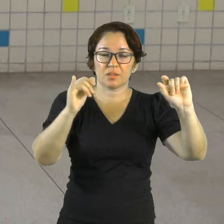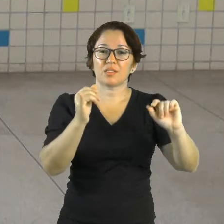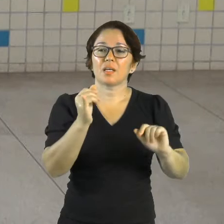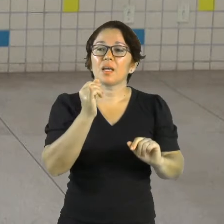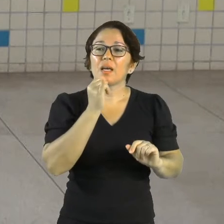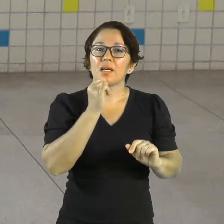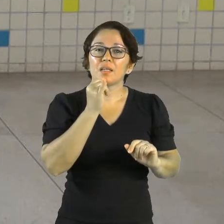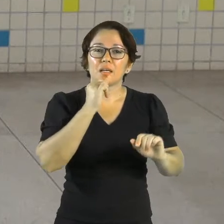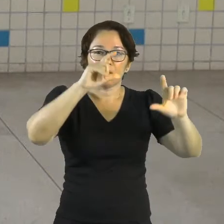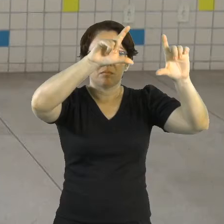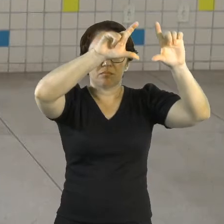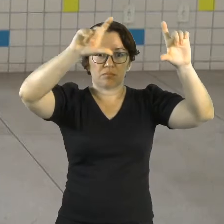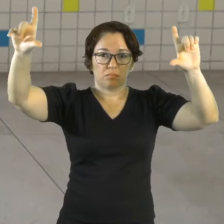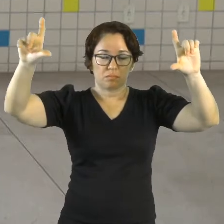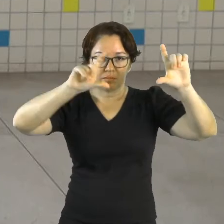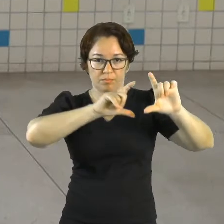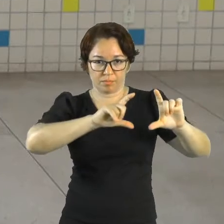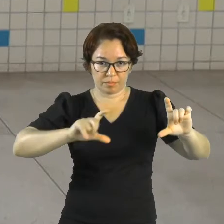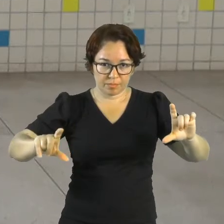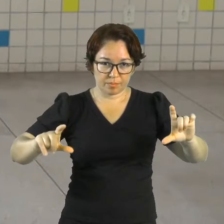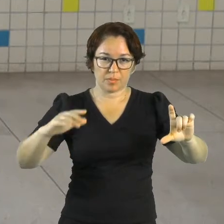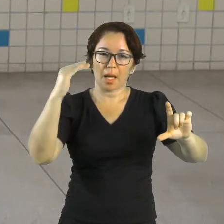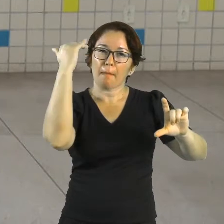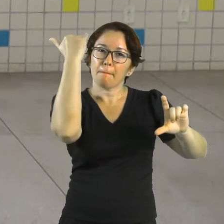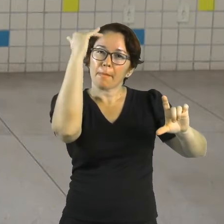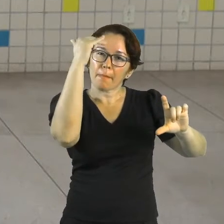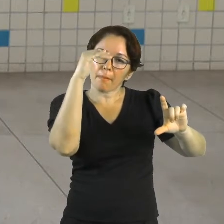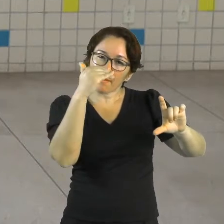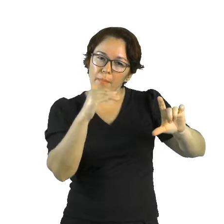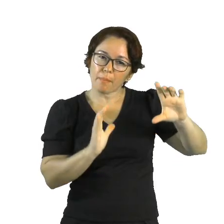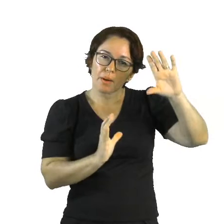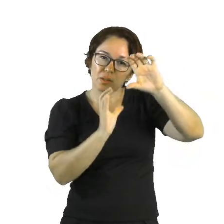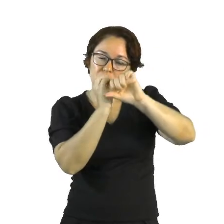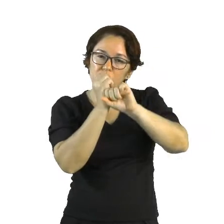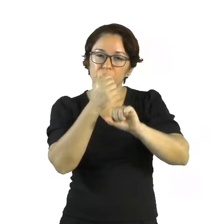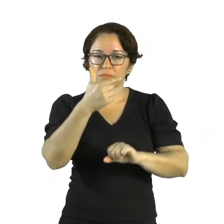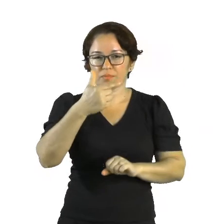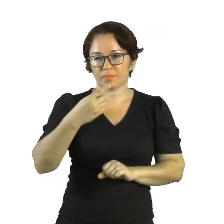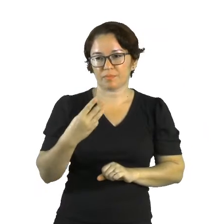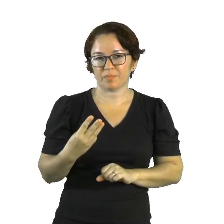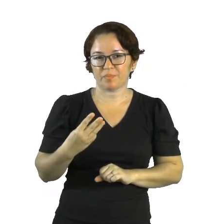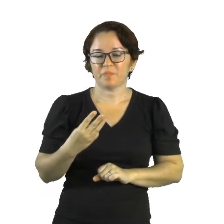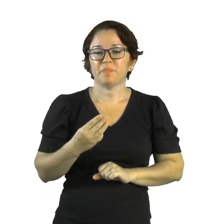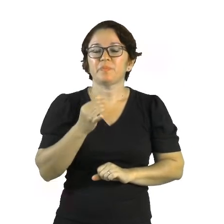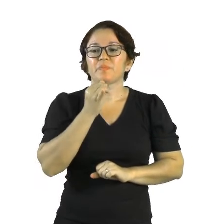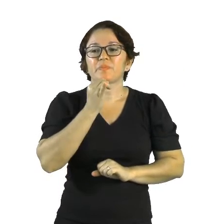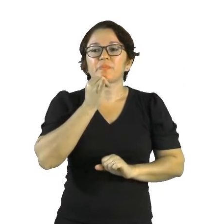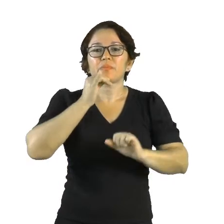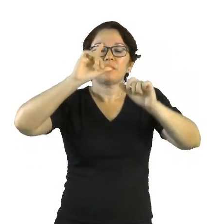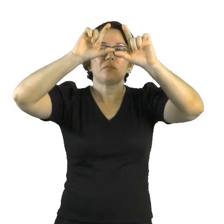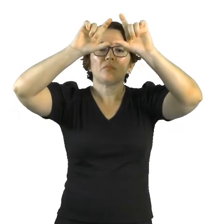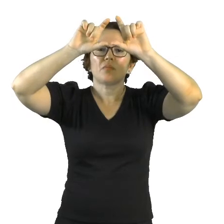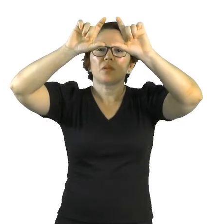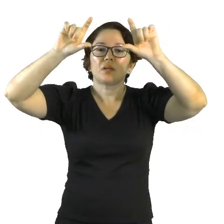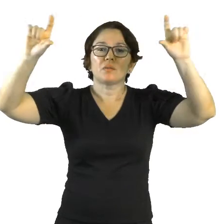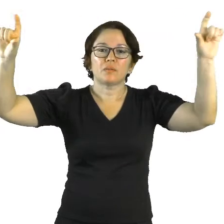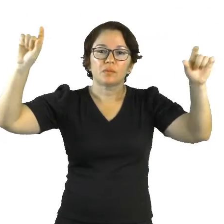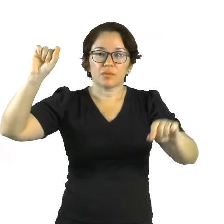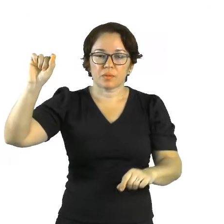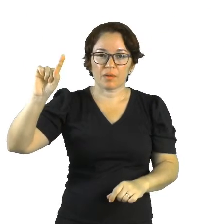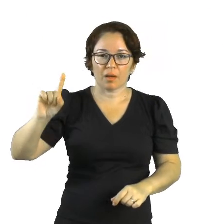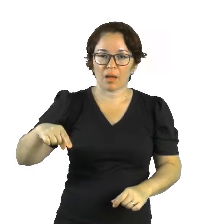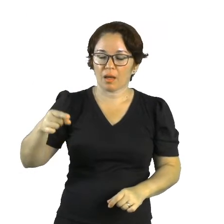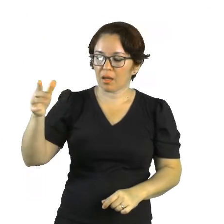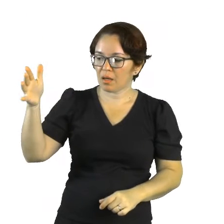versos. E o assunto? Qual é o assunto principal do texto? Uma gota de água que cai do Cristo